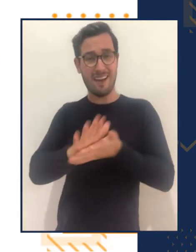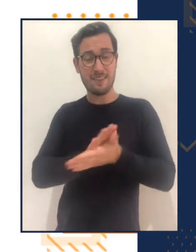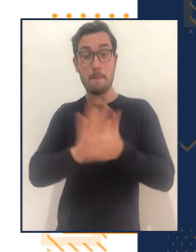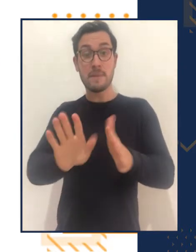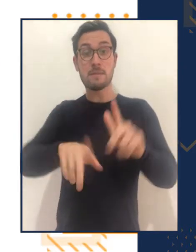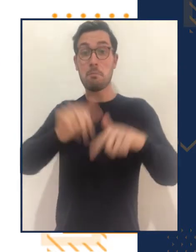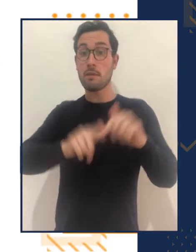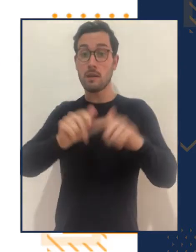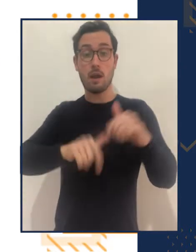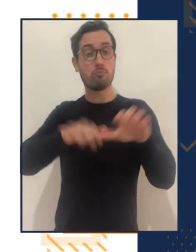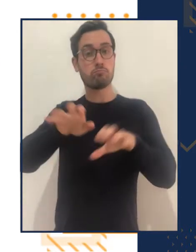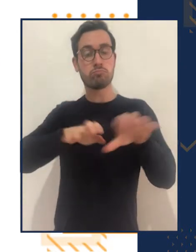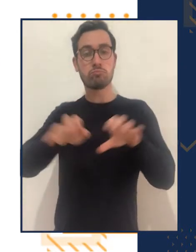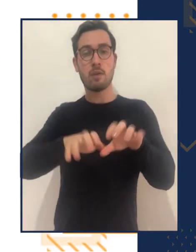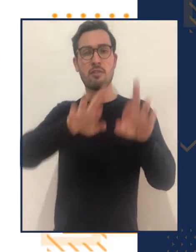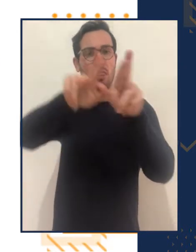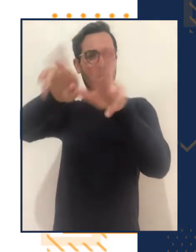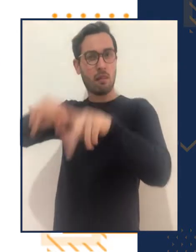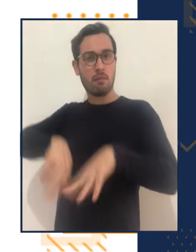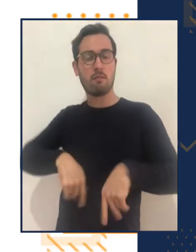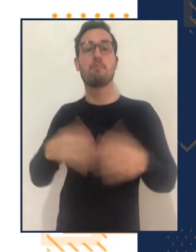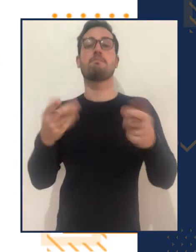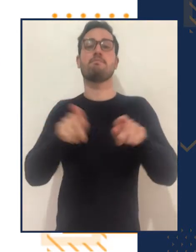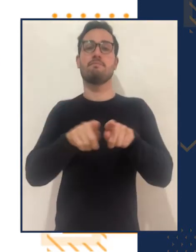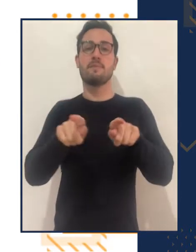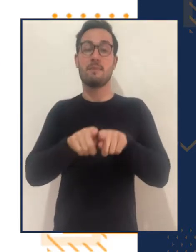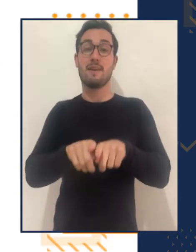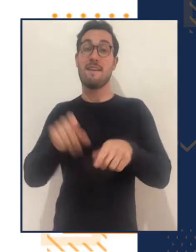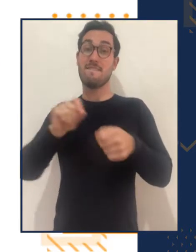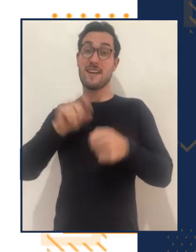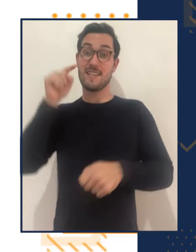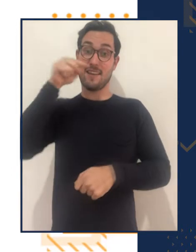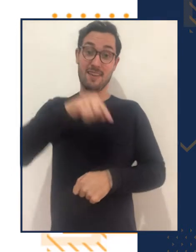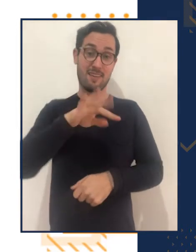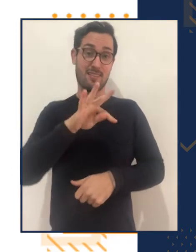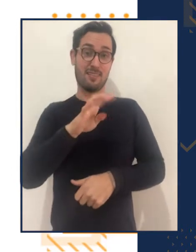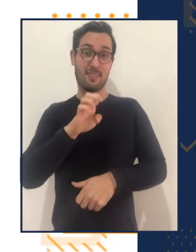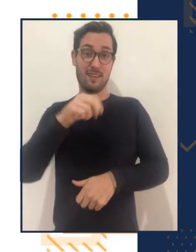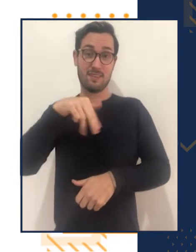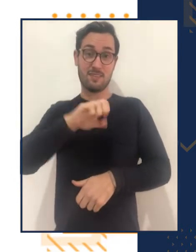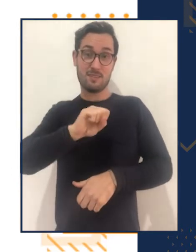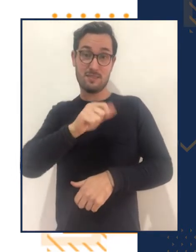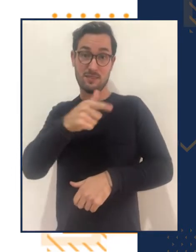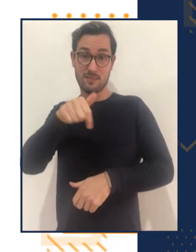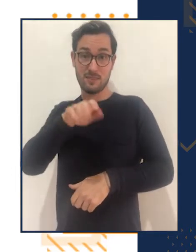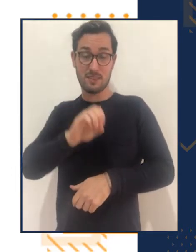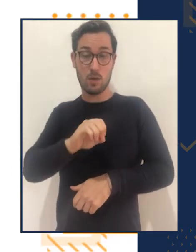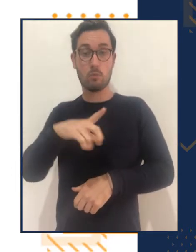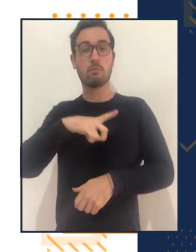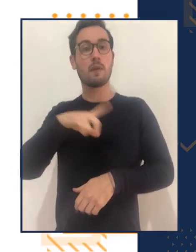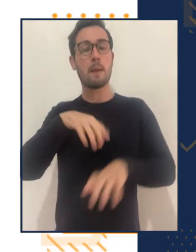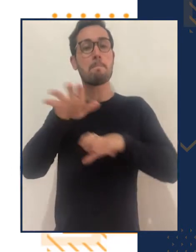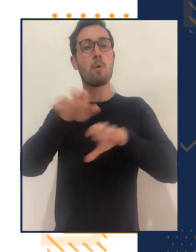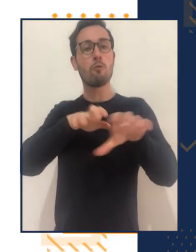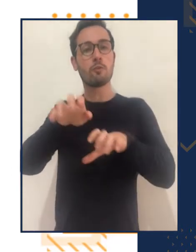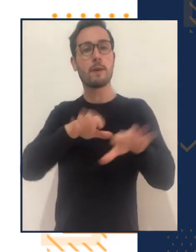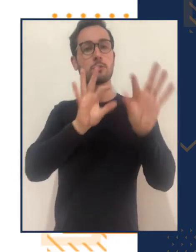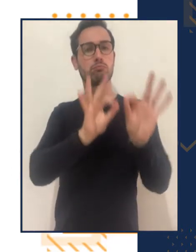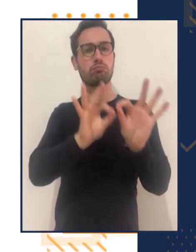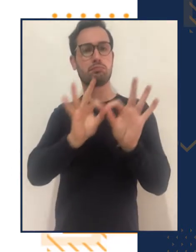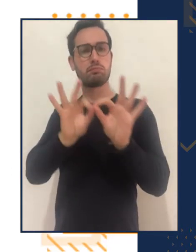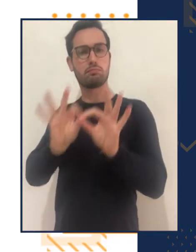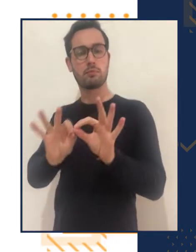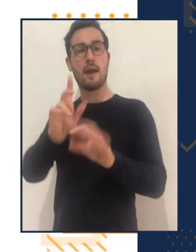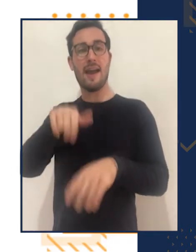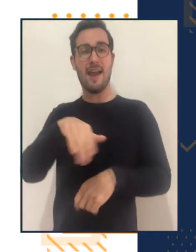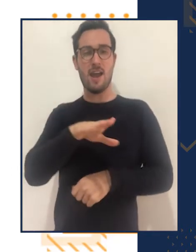se deslocam, mas de uma maneira aleatória. E aqui, quando se aplica a tensão, eles realizam um